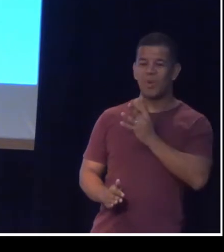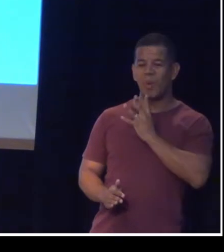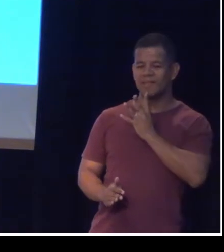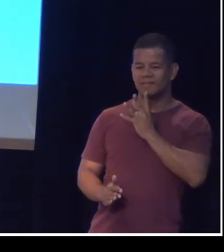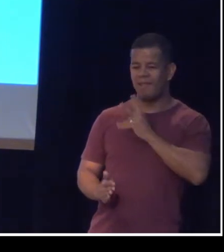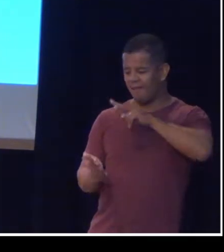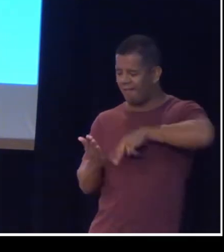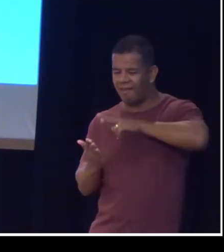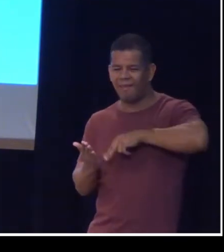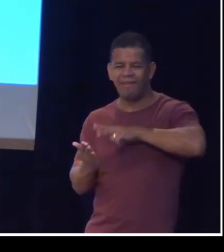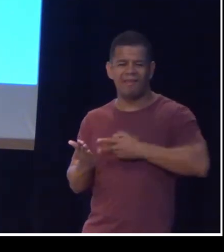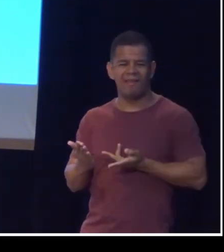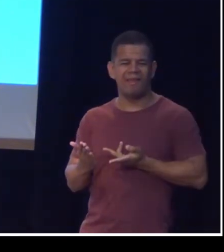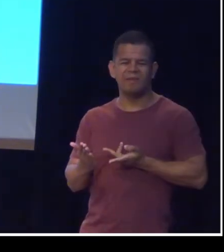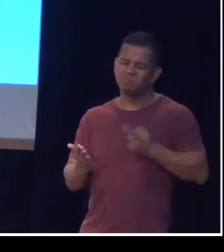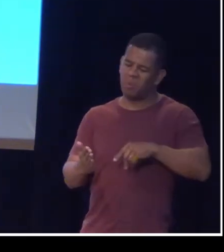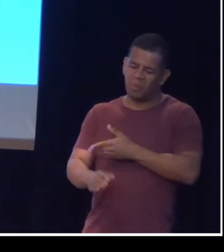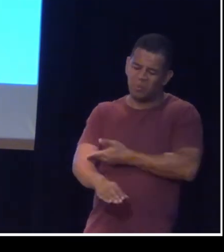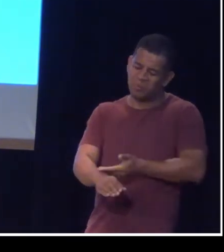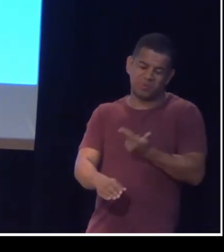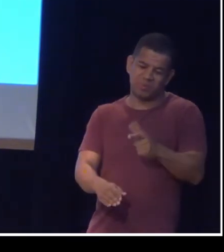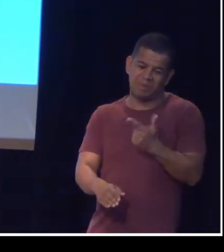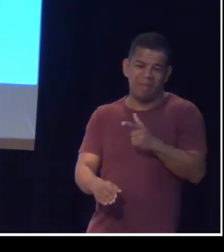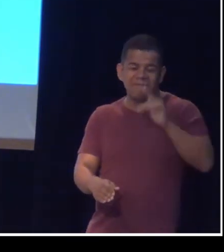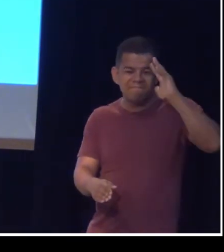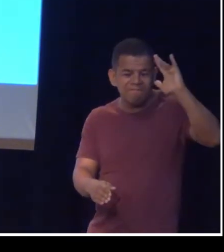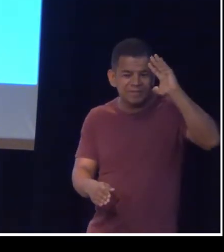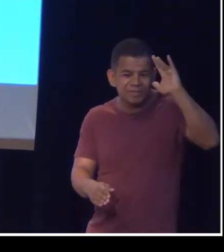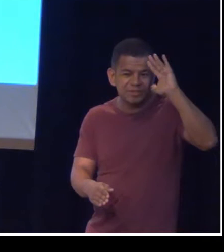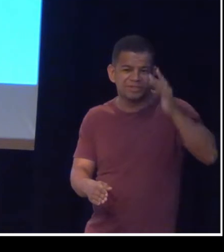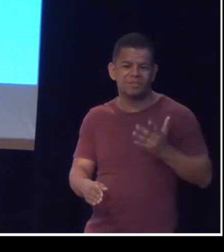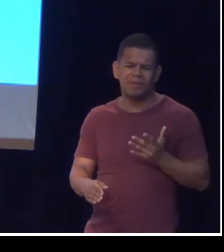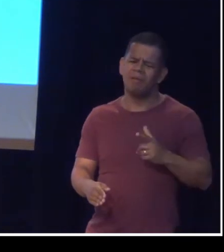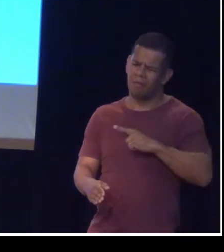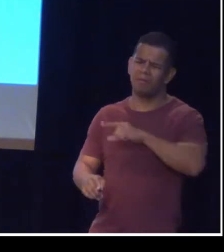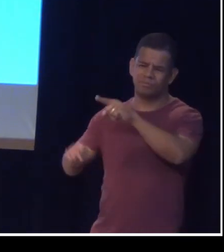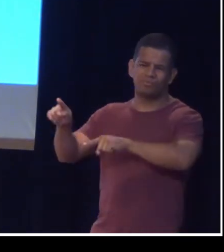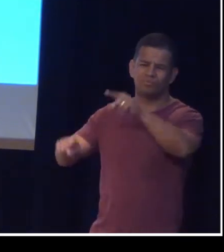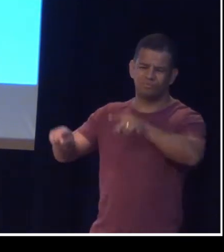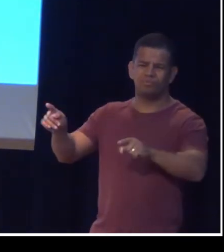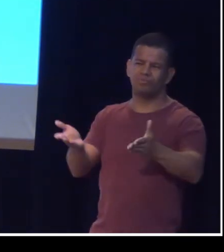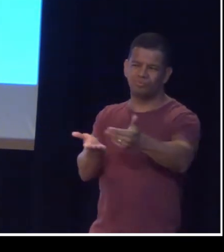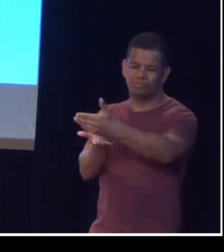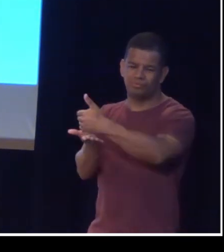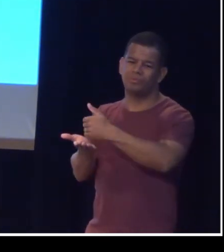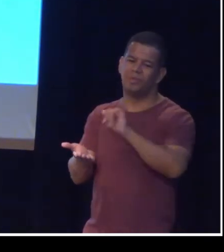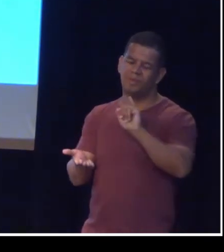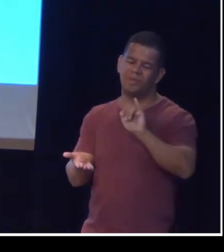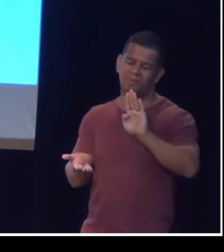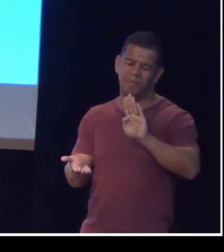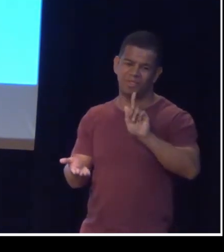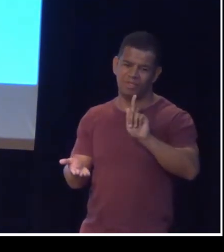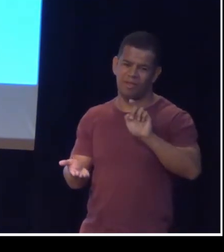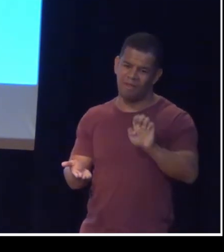cultura da leitura, da reflexão. Não é à toa, né, que os dados estatísticos, tanto do IBGE, do INEP,